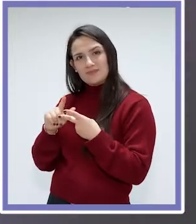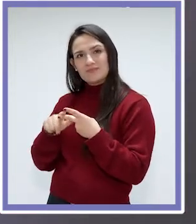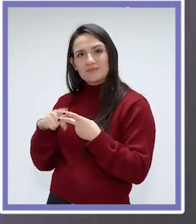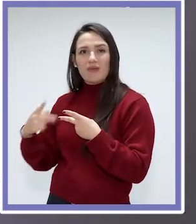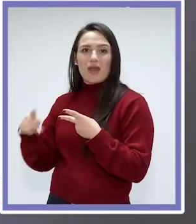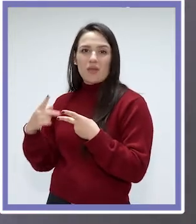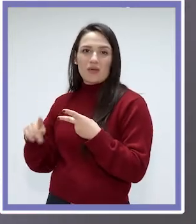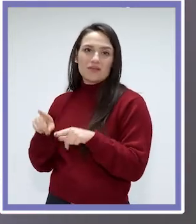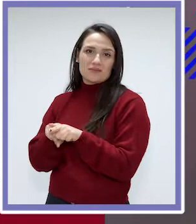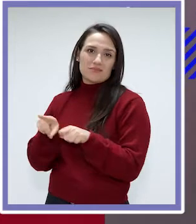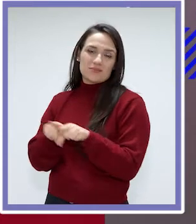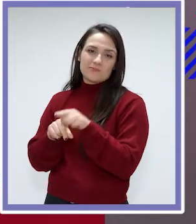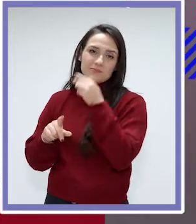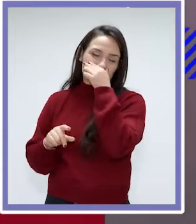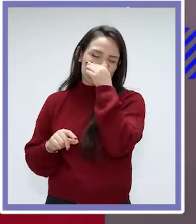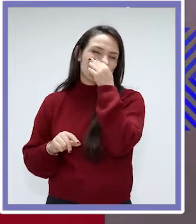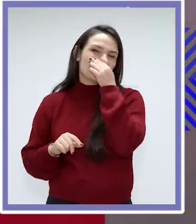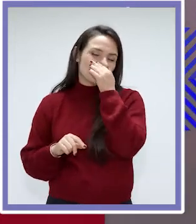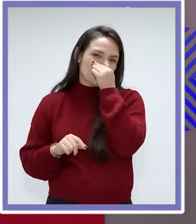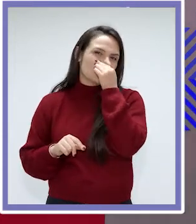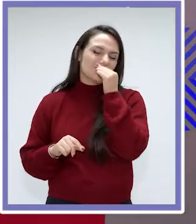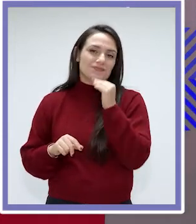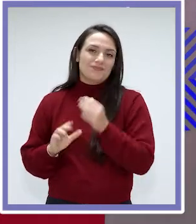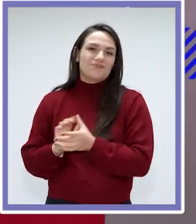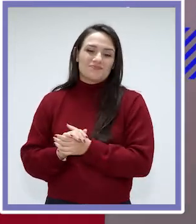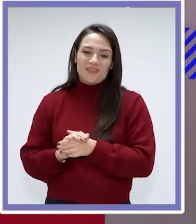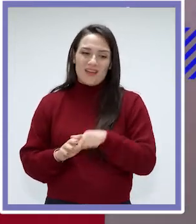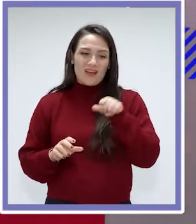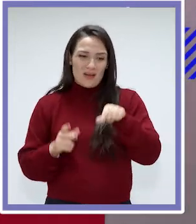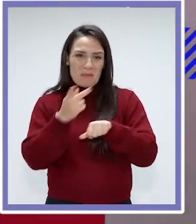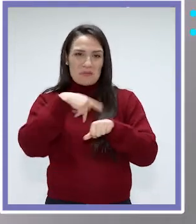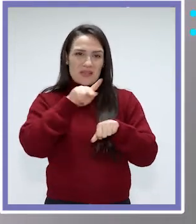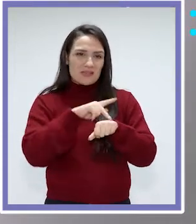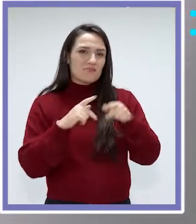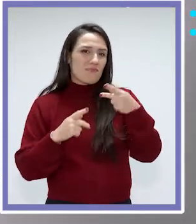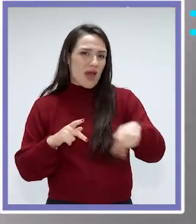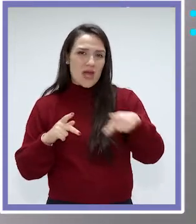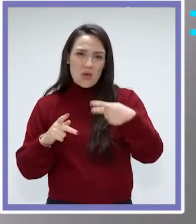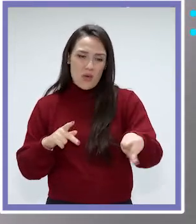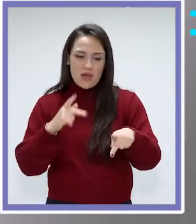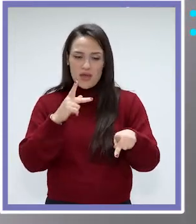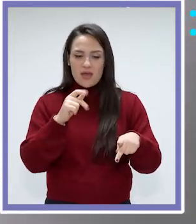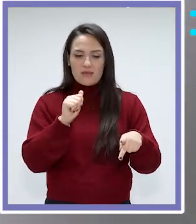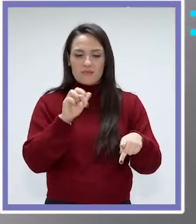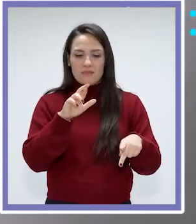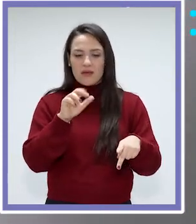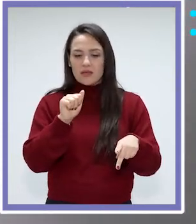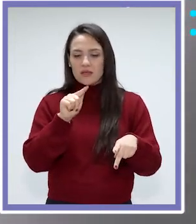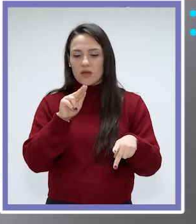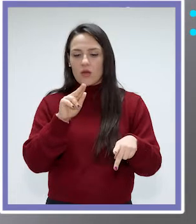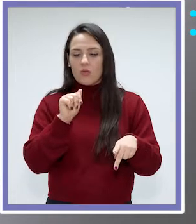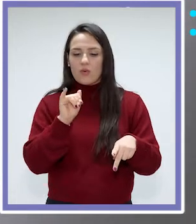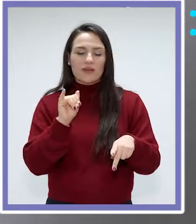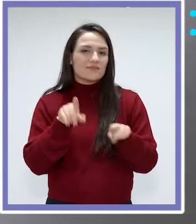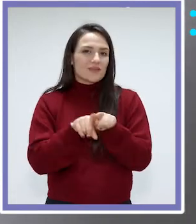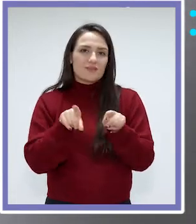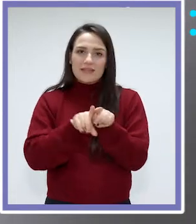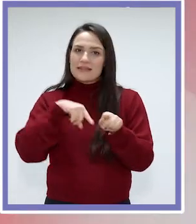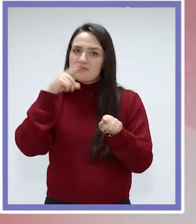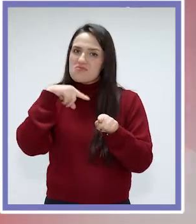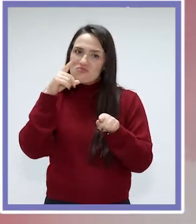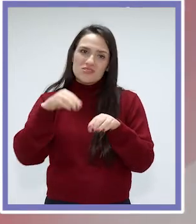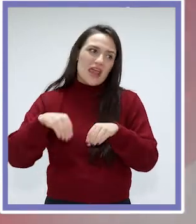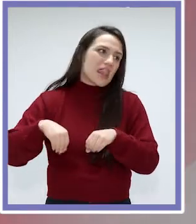mas quando a gente fala do Paraguai também, que é um país que estava basicamente isolado, assim, na região do Chaco. Então,